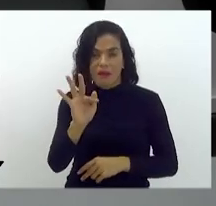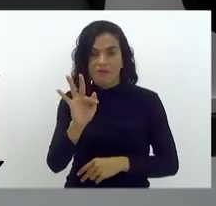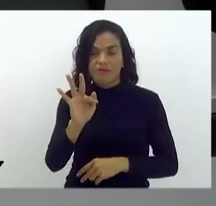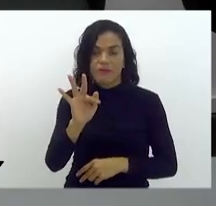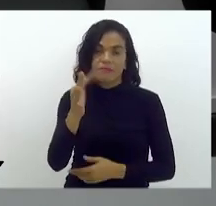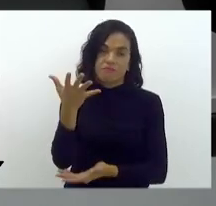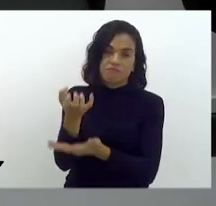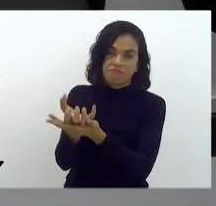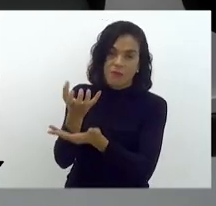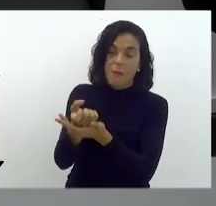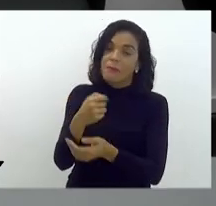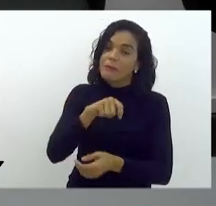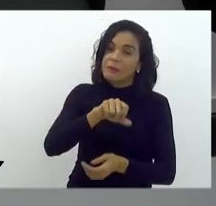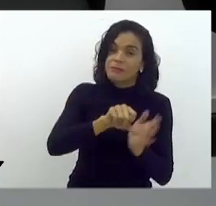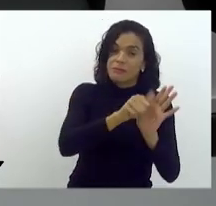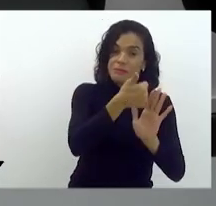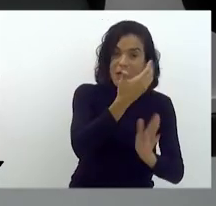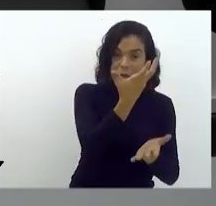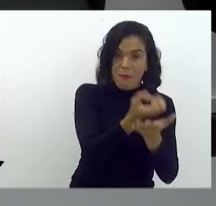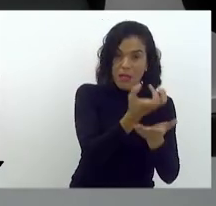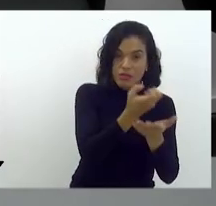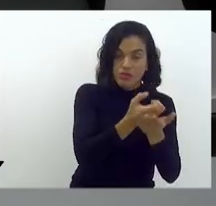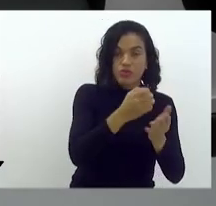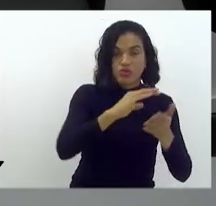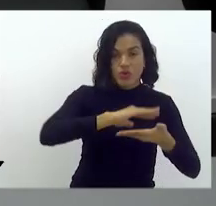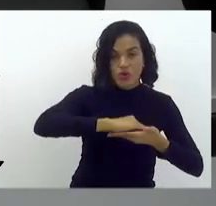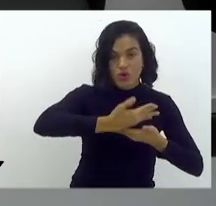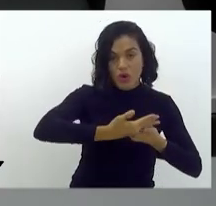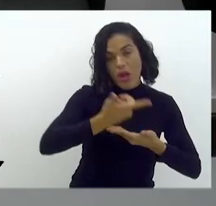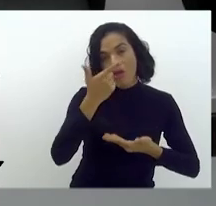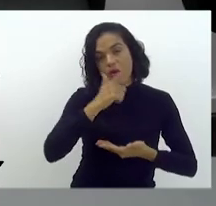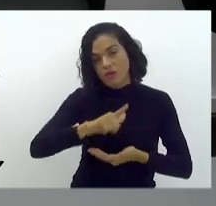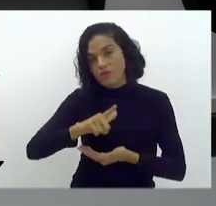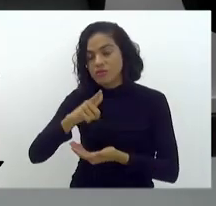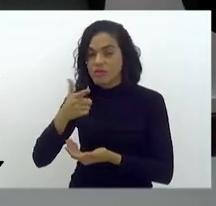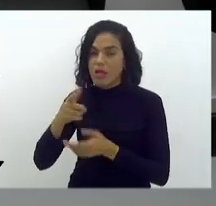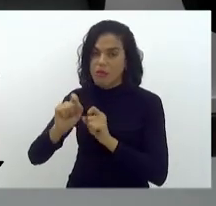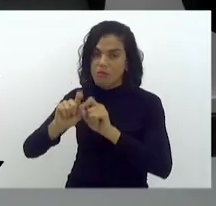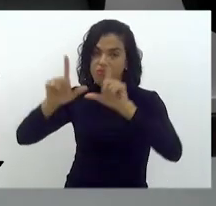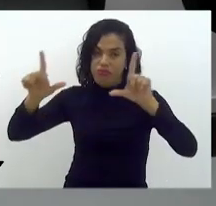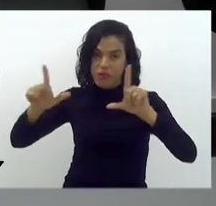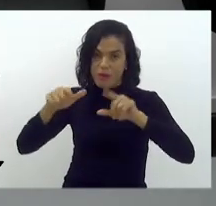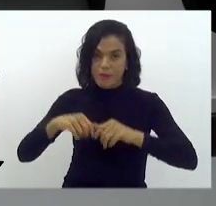você precisa ter baixado no computador baixou se você não vai conseguir